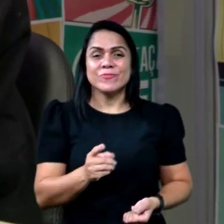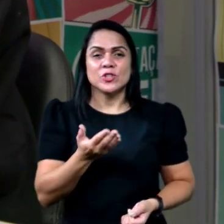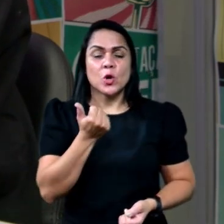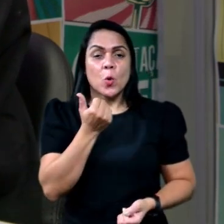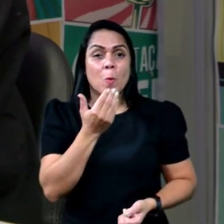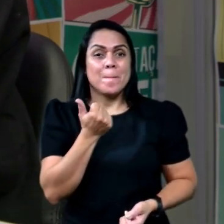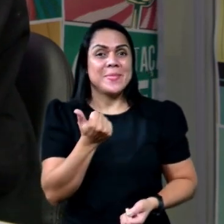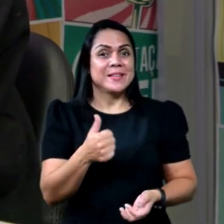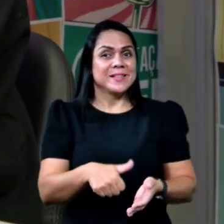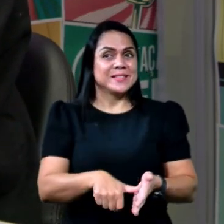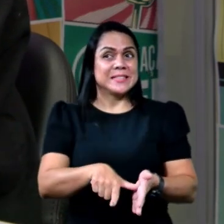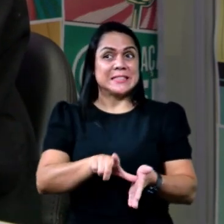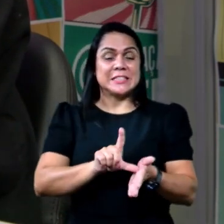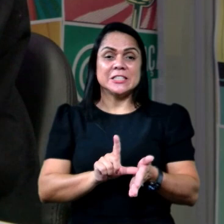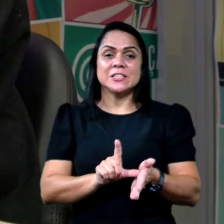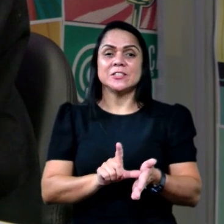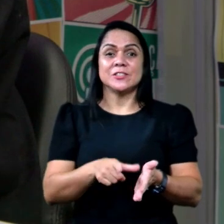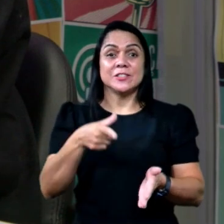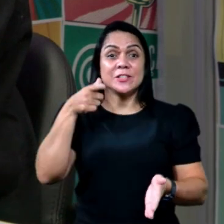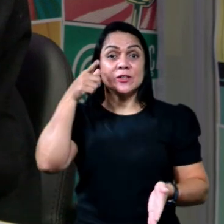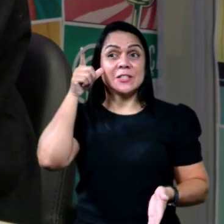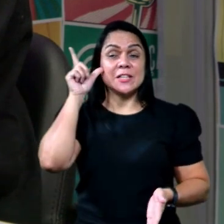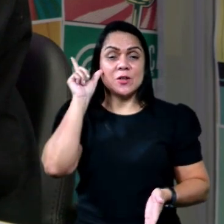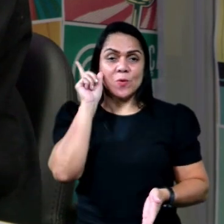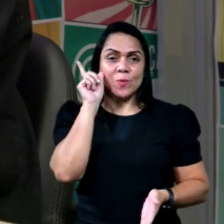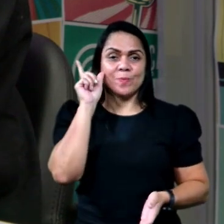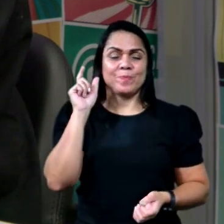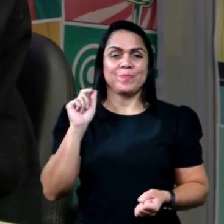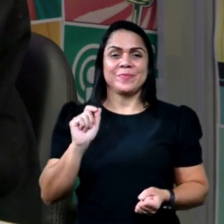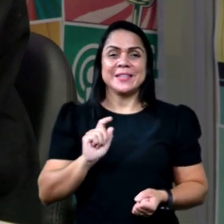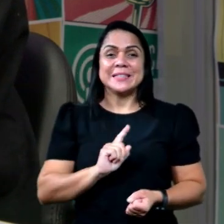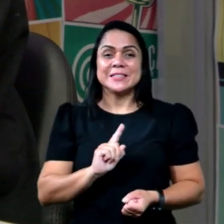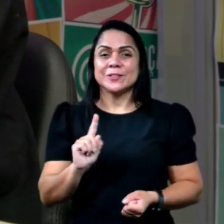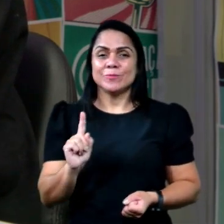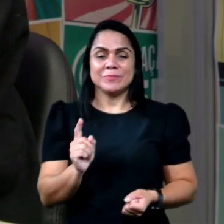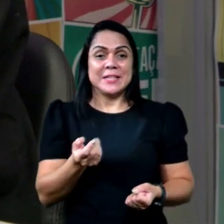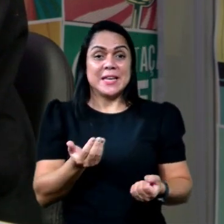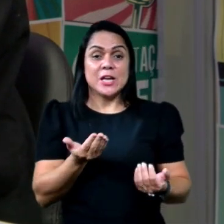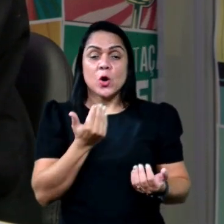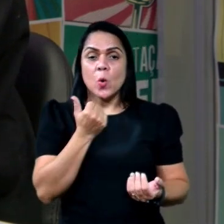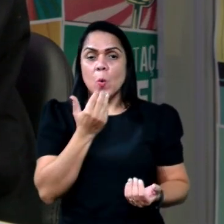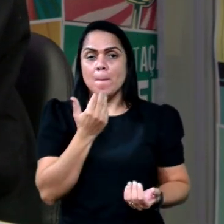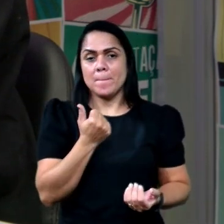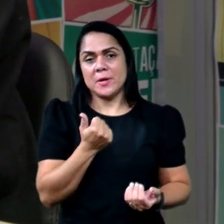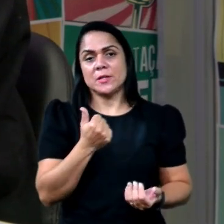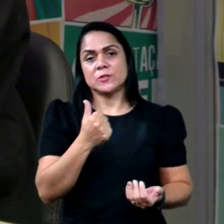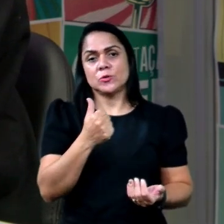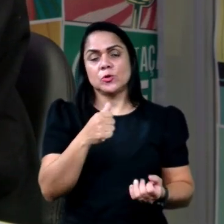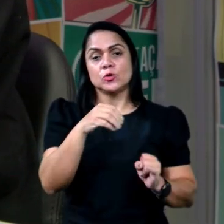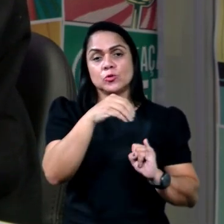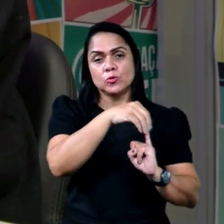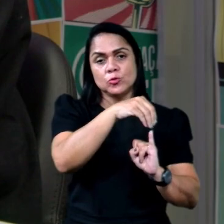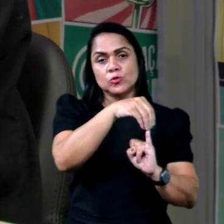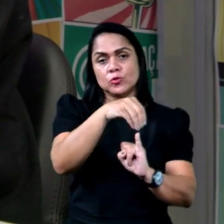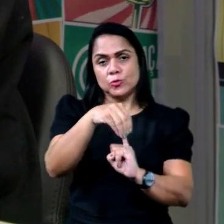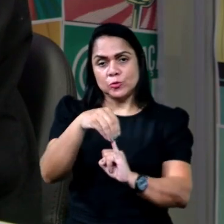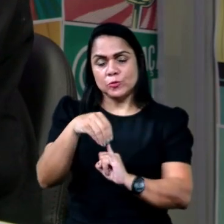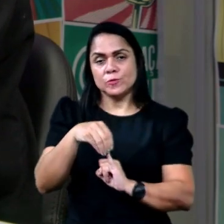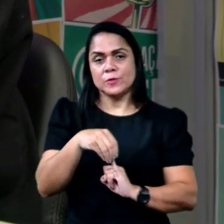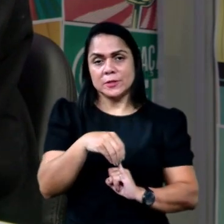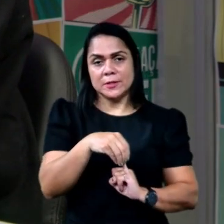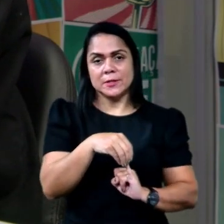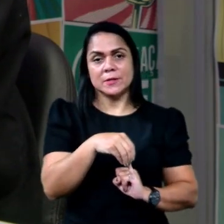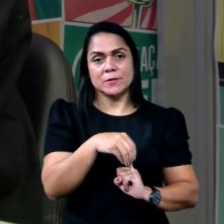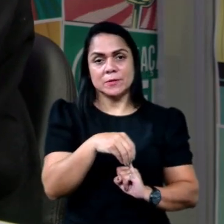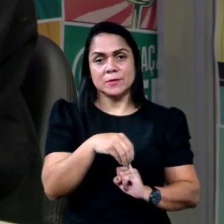anterior. Como todos devem saber, ainda não temos merenda nos institutos federais. E